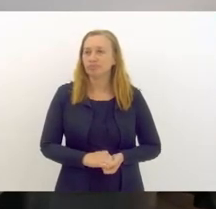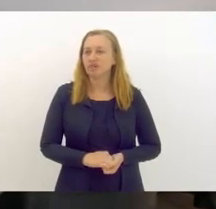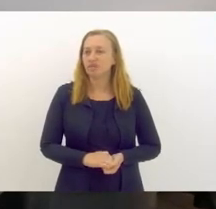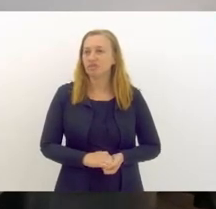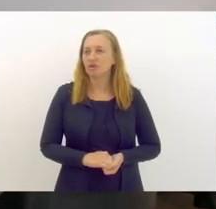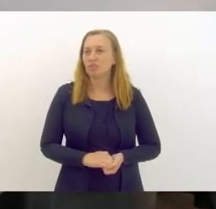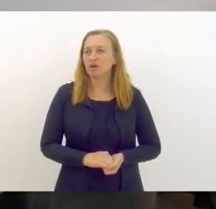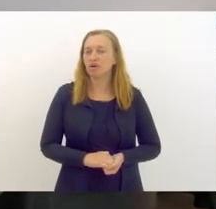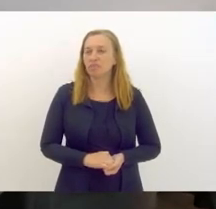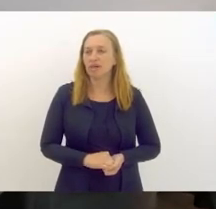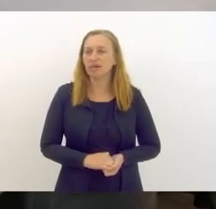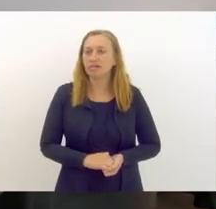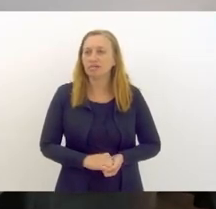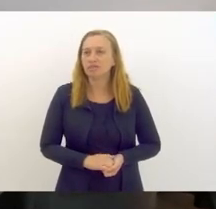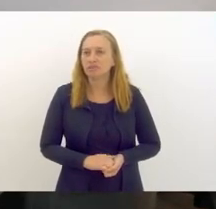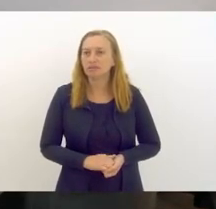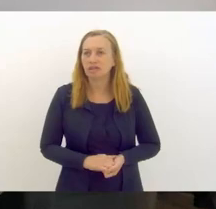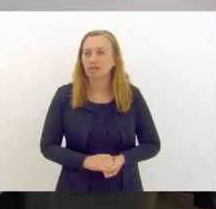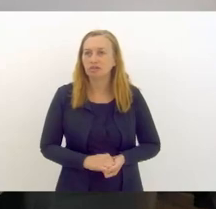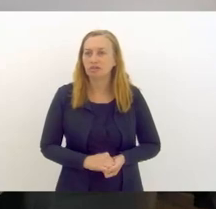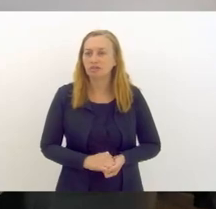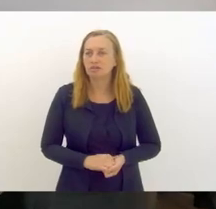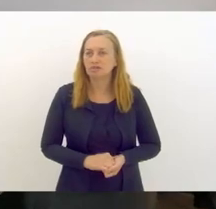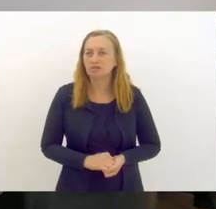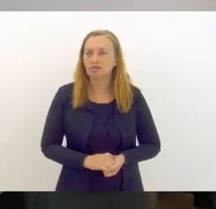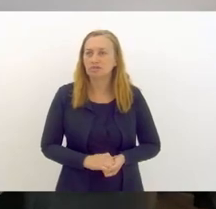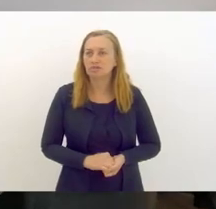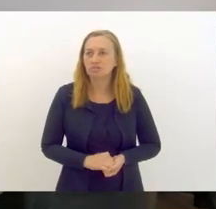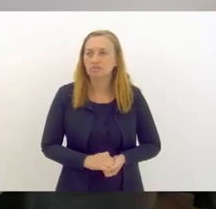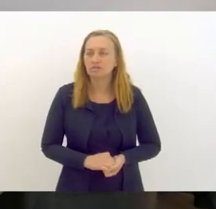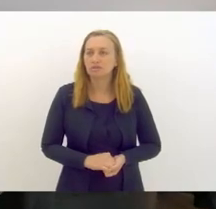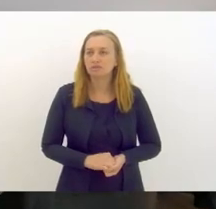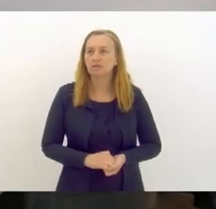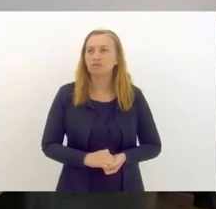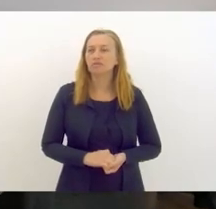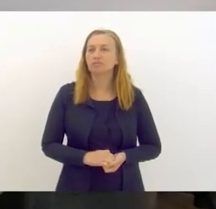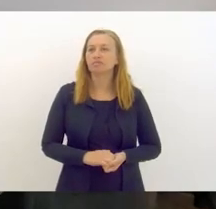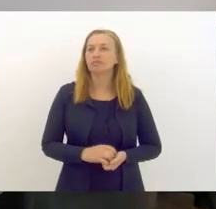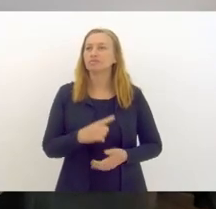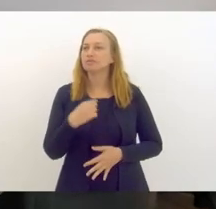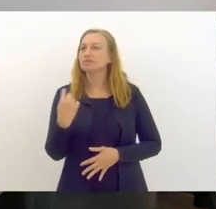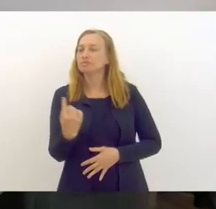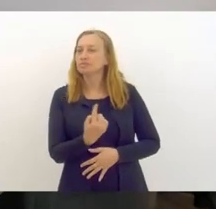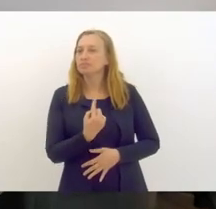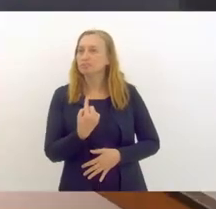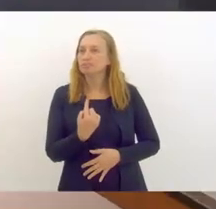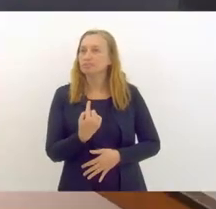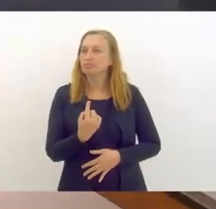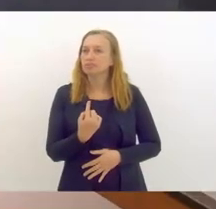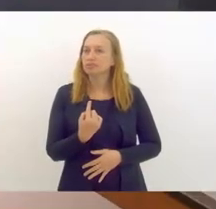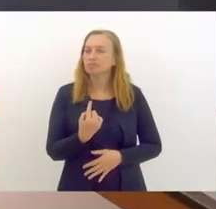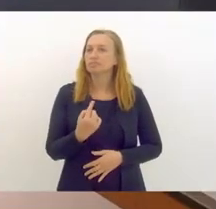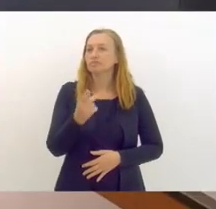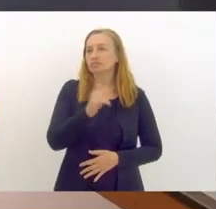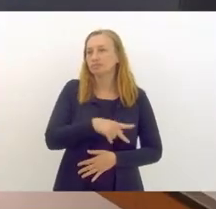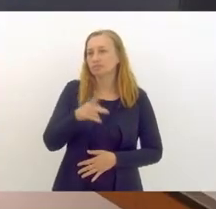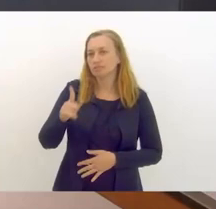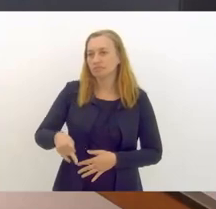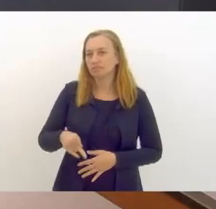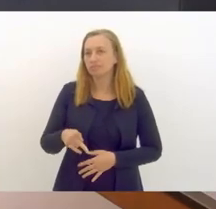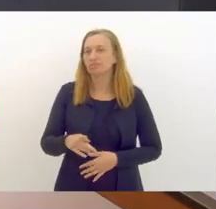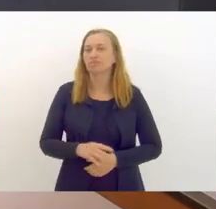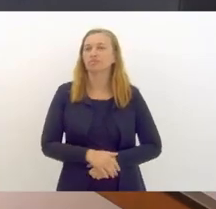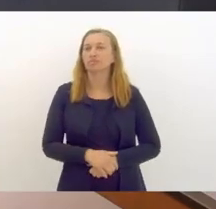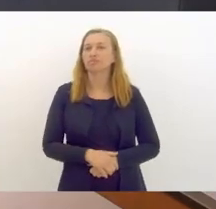ADERJ é a Associação de Diretores do Estado do Rio de Janeiro. E lembrar que nós somos professores. Nós estamos na direção, mas nós somos professores, né? E isso